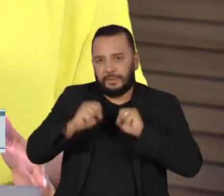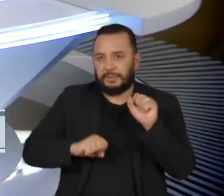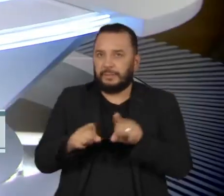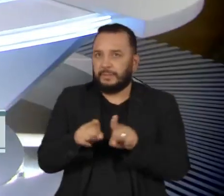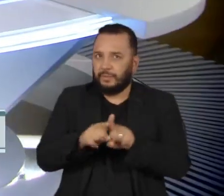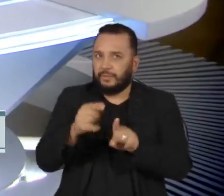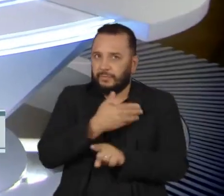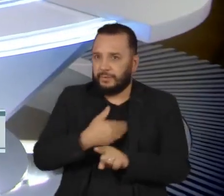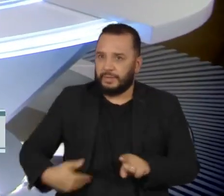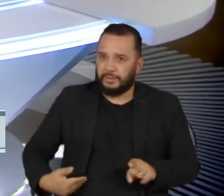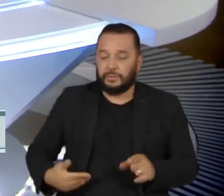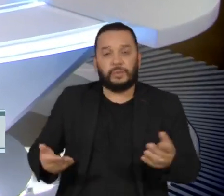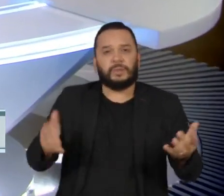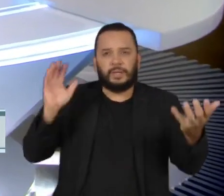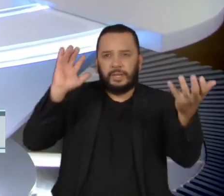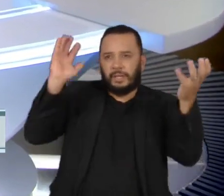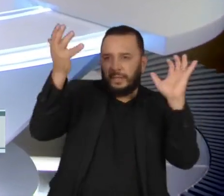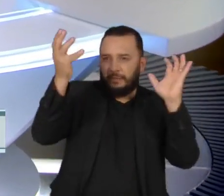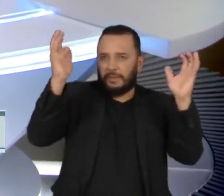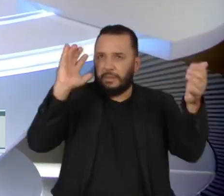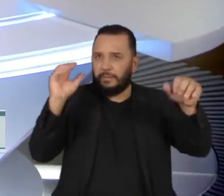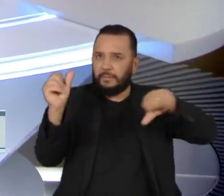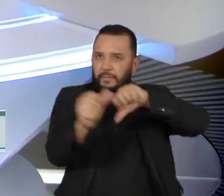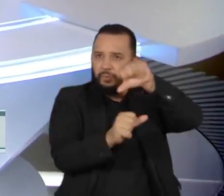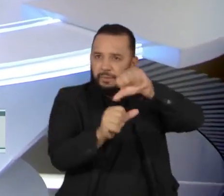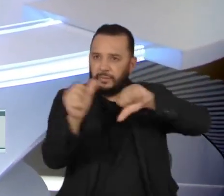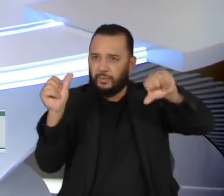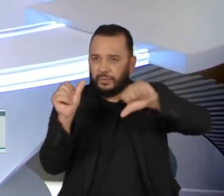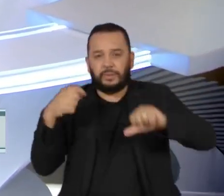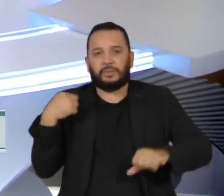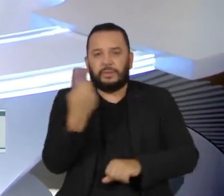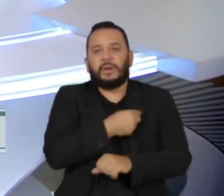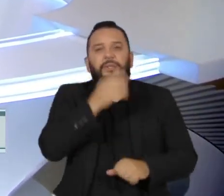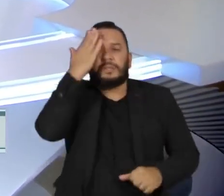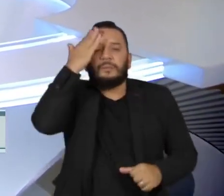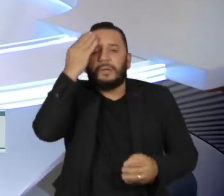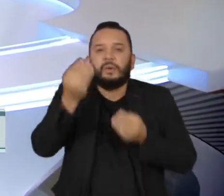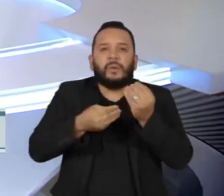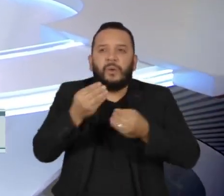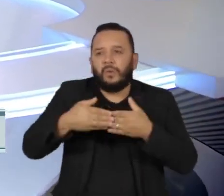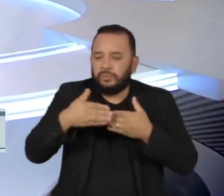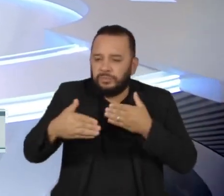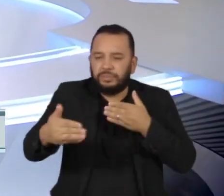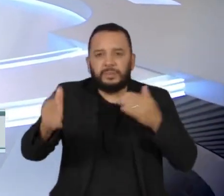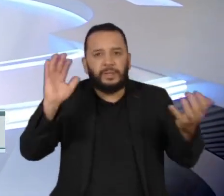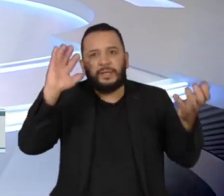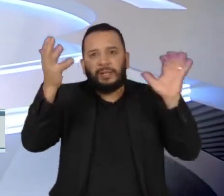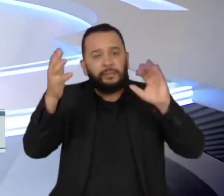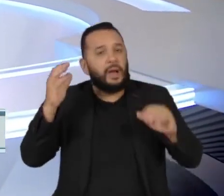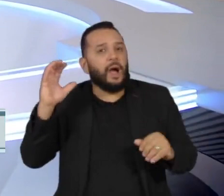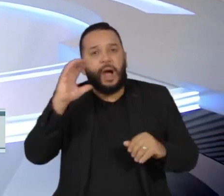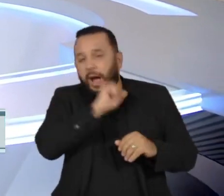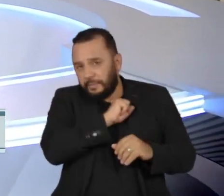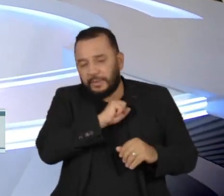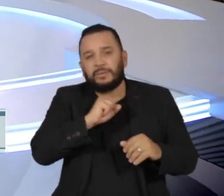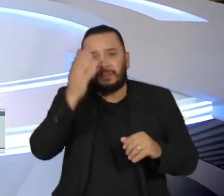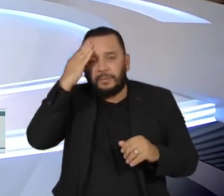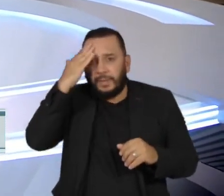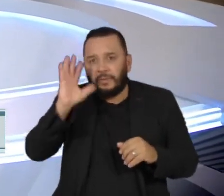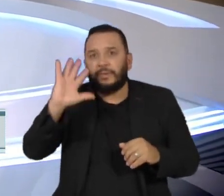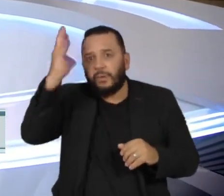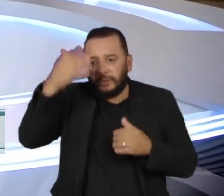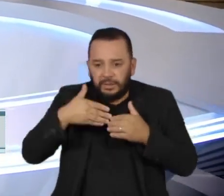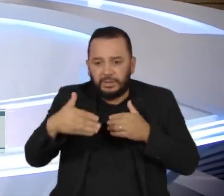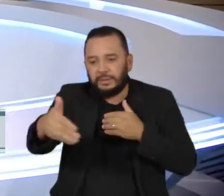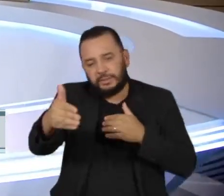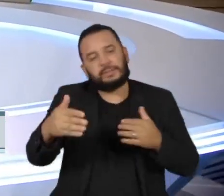governos. Com as mudanças climáticas, a necessidade de previsões do clima mais rápidas e precisas aumentou. Sobre isso, eu